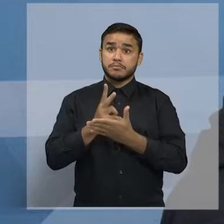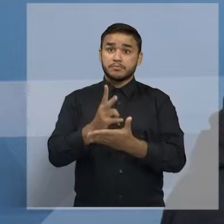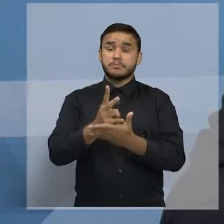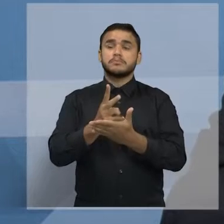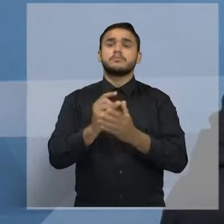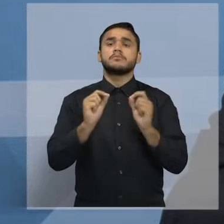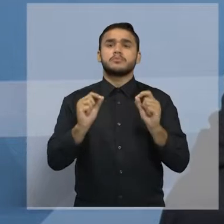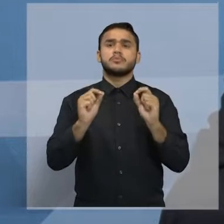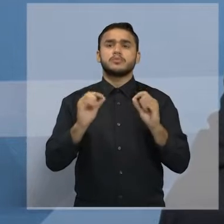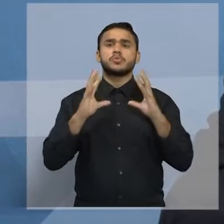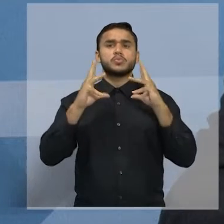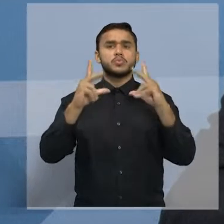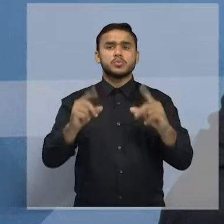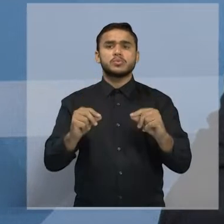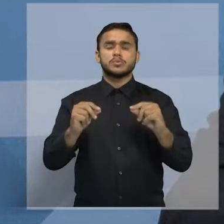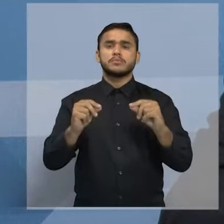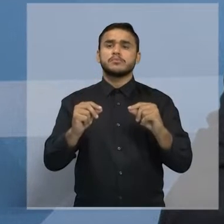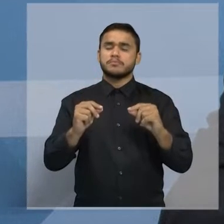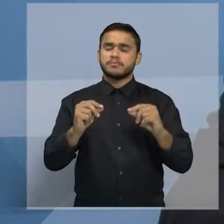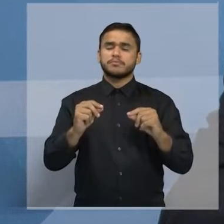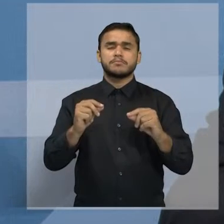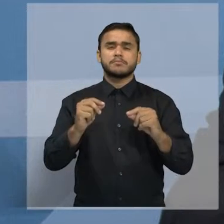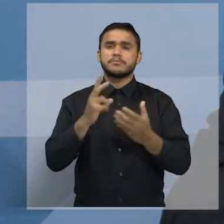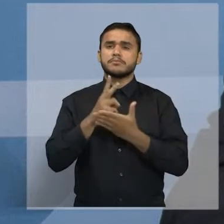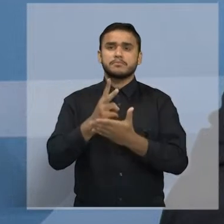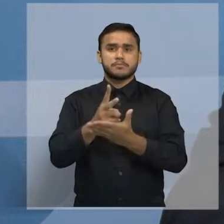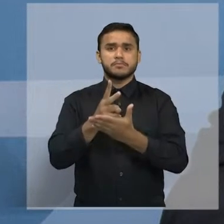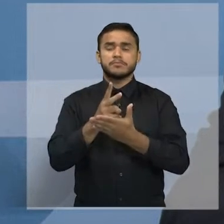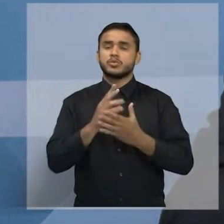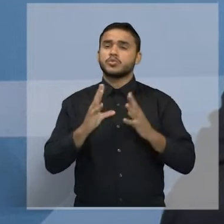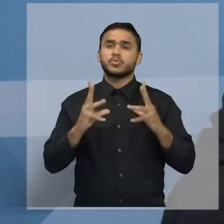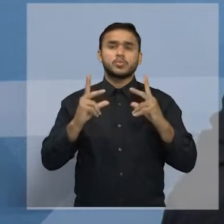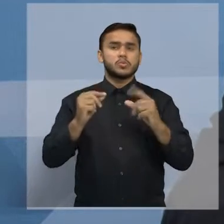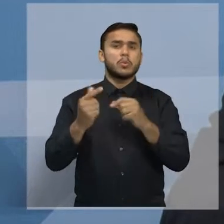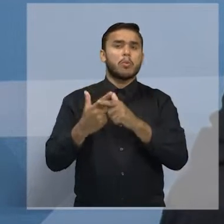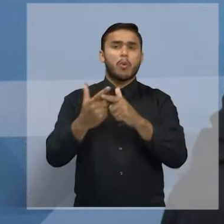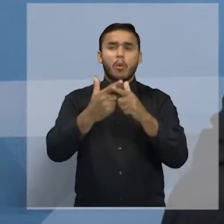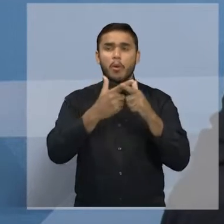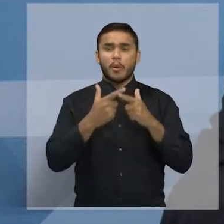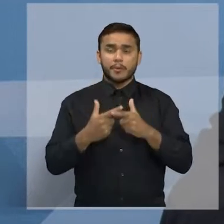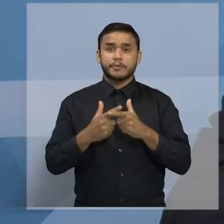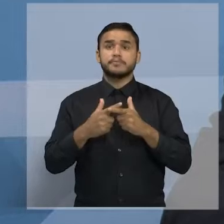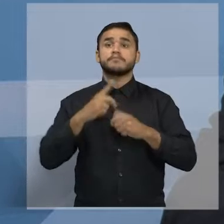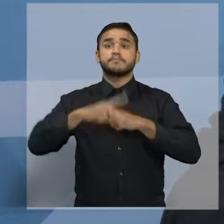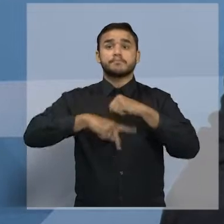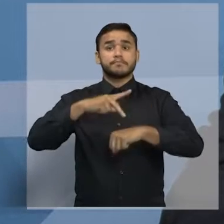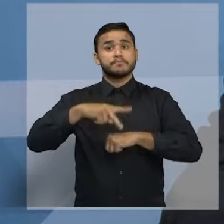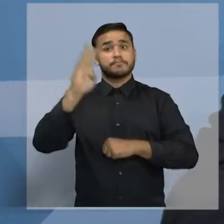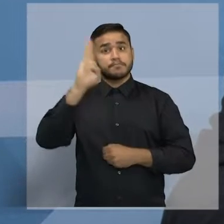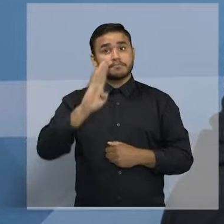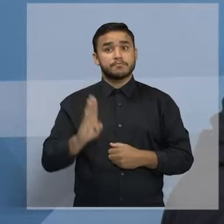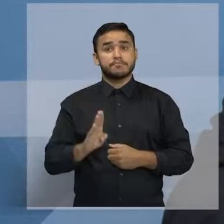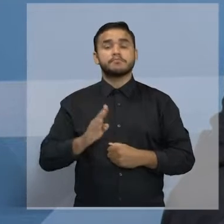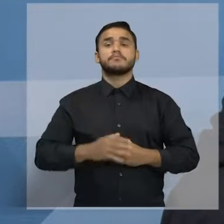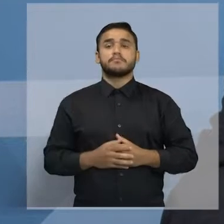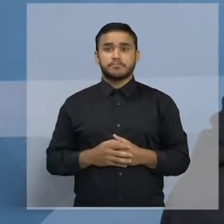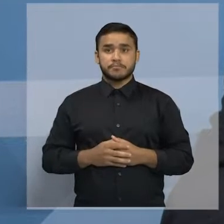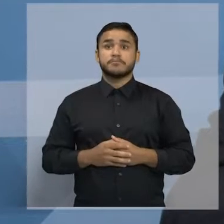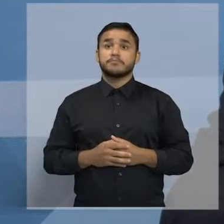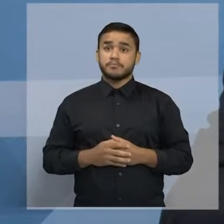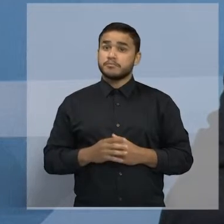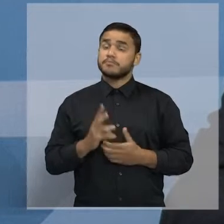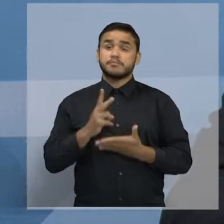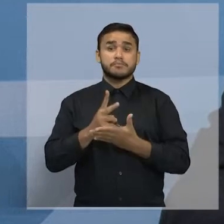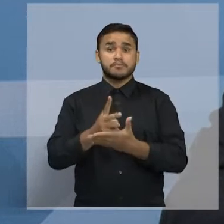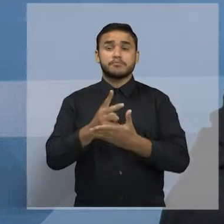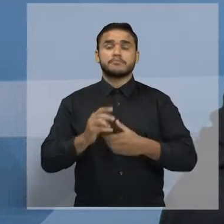reforma se nos apresenta como sendo a panaceia para todos os problemas do país. Pelo menos é assim